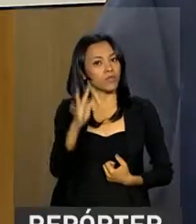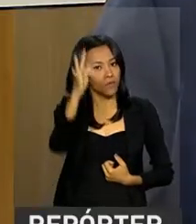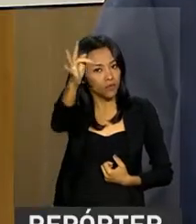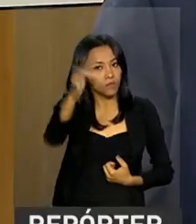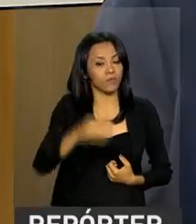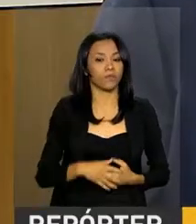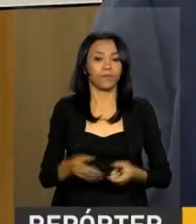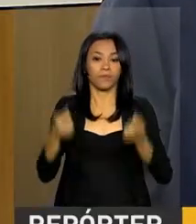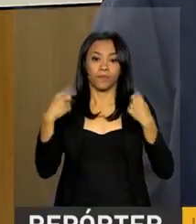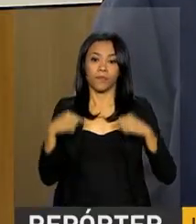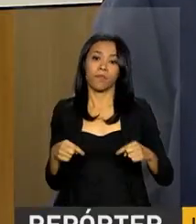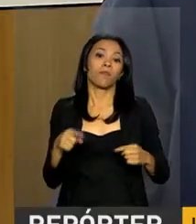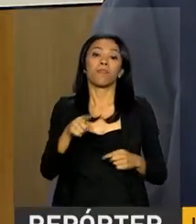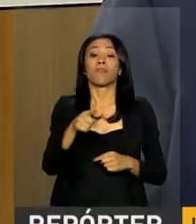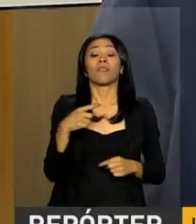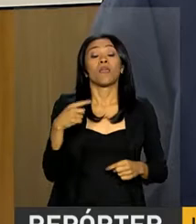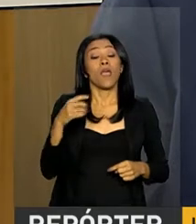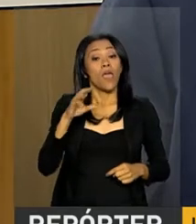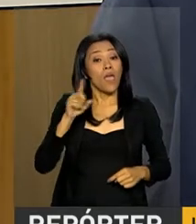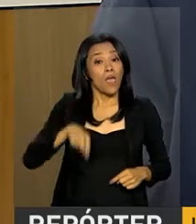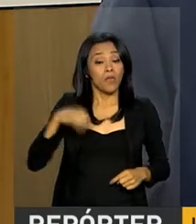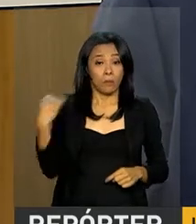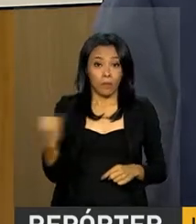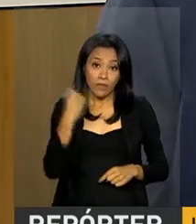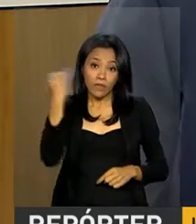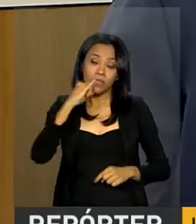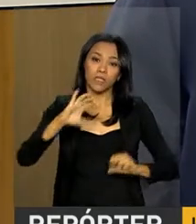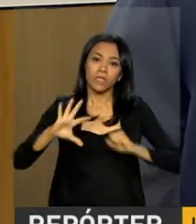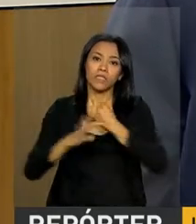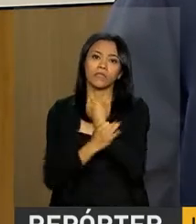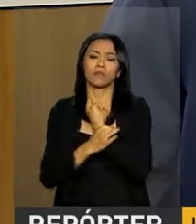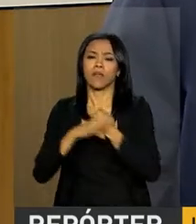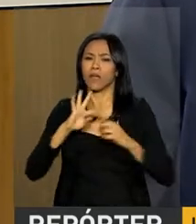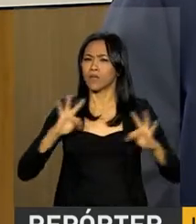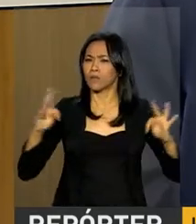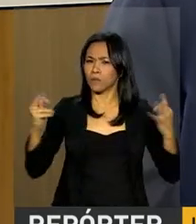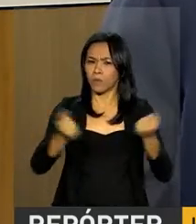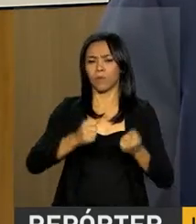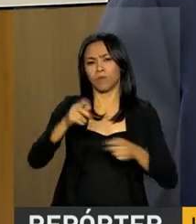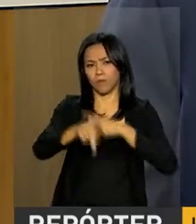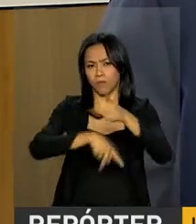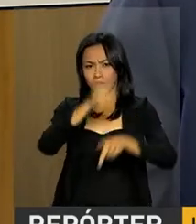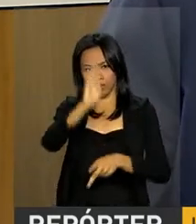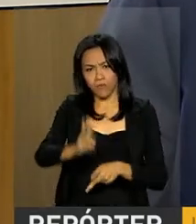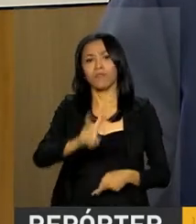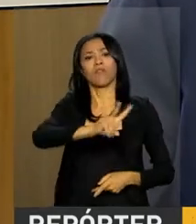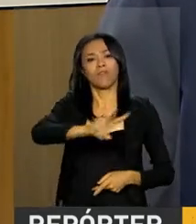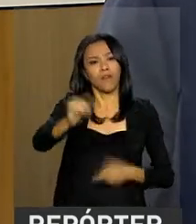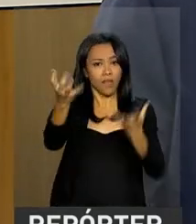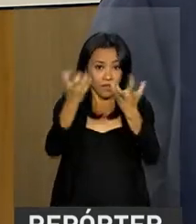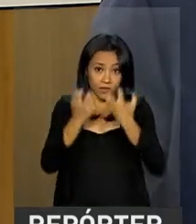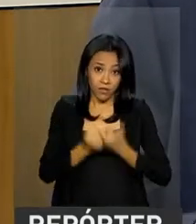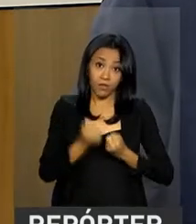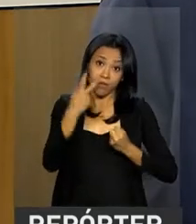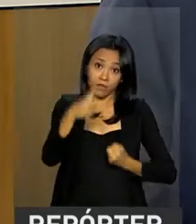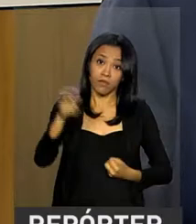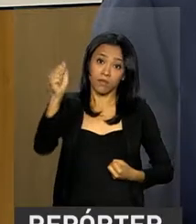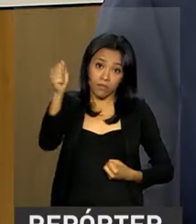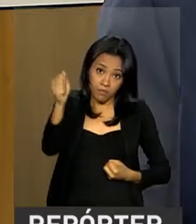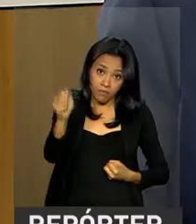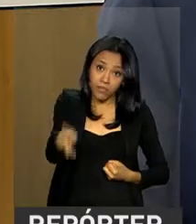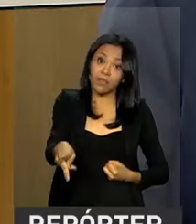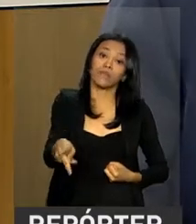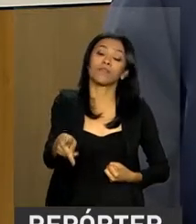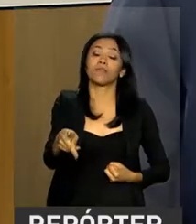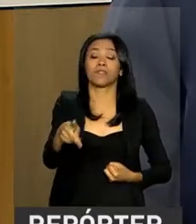muito importante que nós possamos garantir a todos os brasileiros que vão se receber a sua aposentadoria de acordo